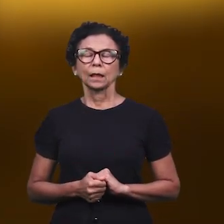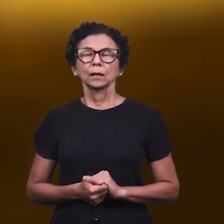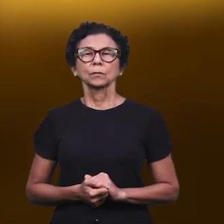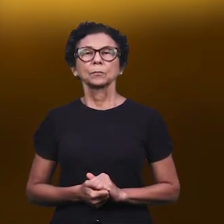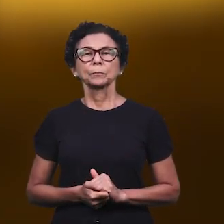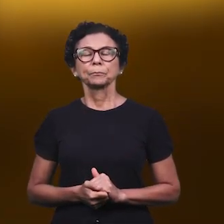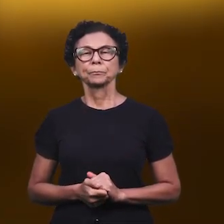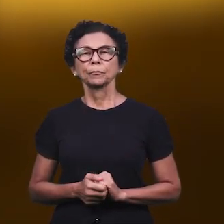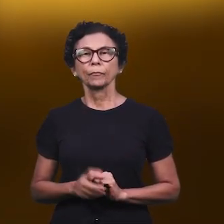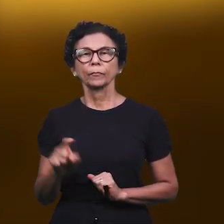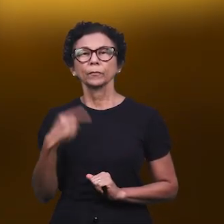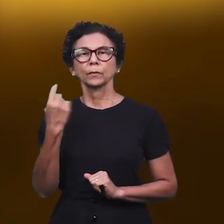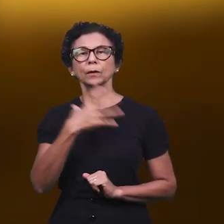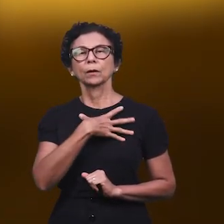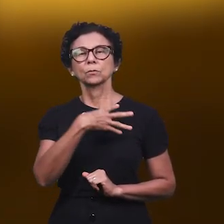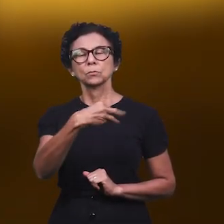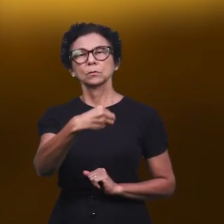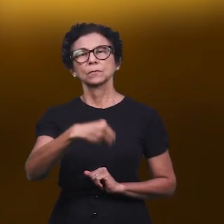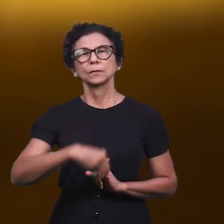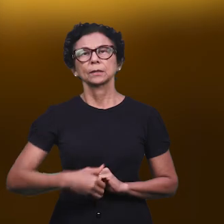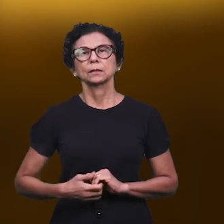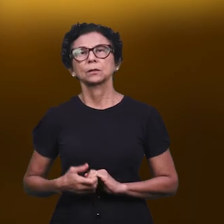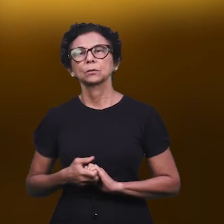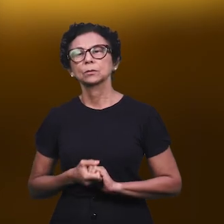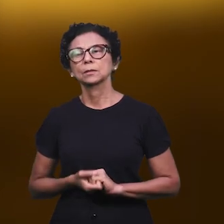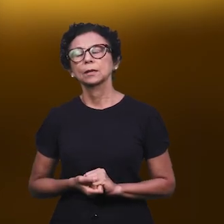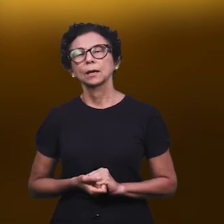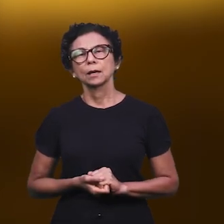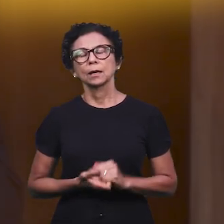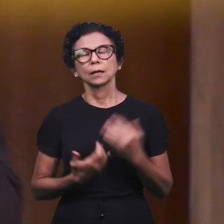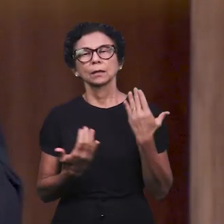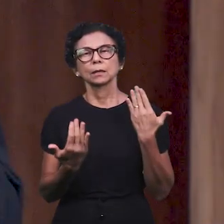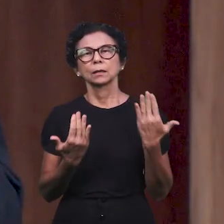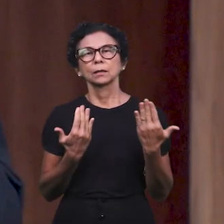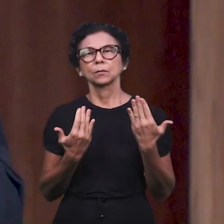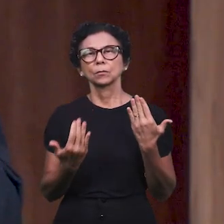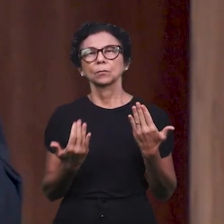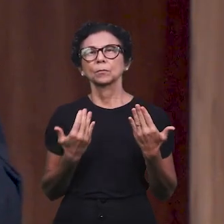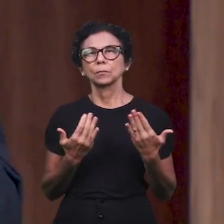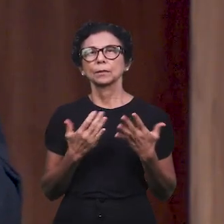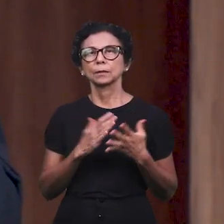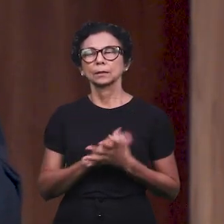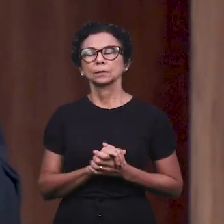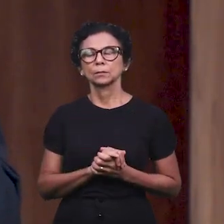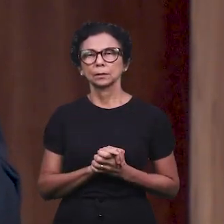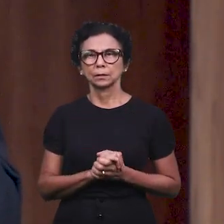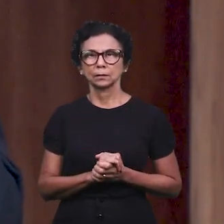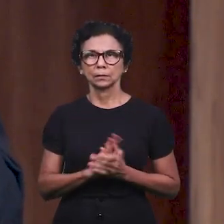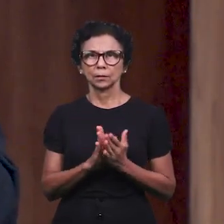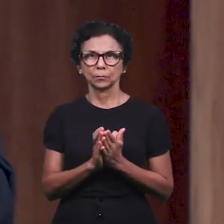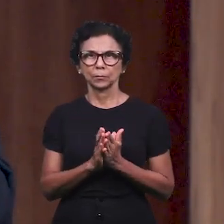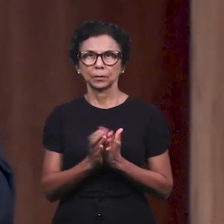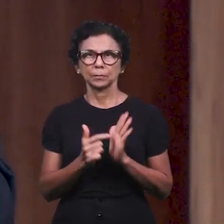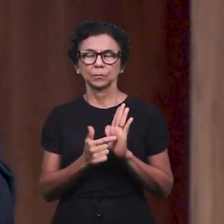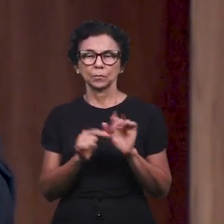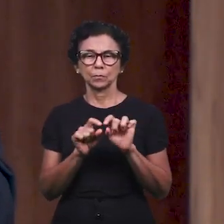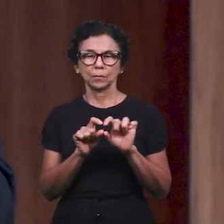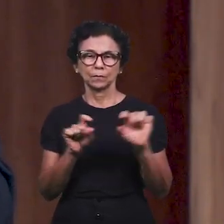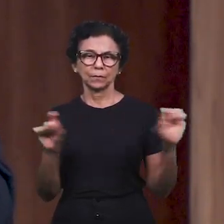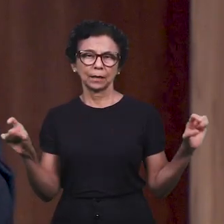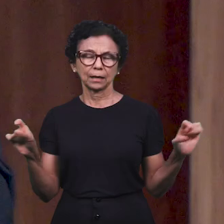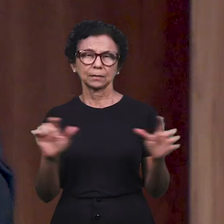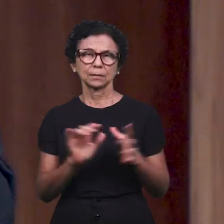árvores, a palavra Sim. fala. Então, o filho é aquela semente, a Bíblia até usa essa expressão, né? Os nossos